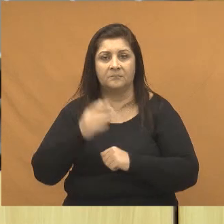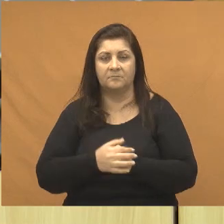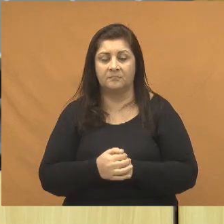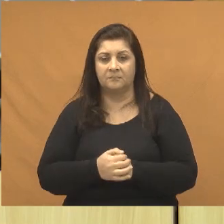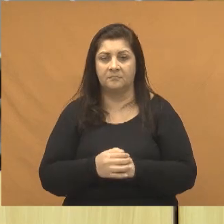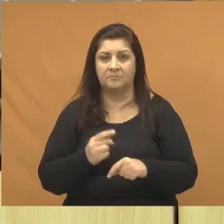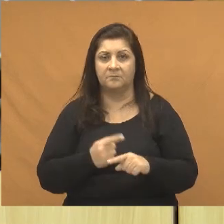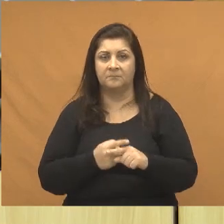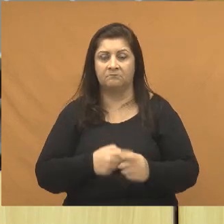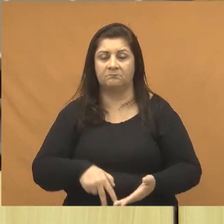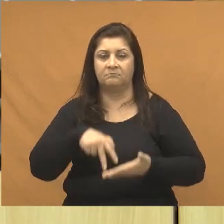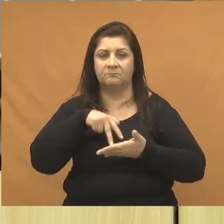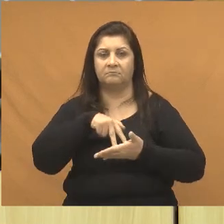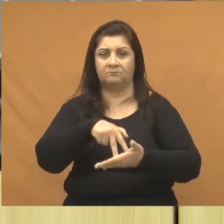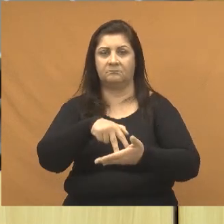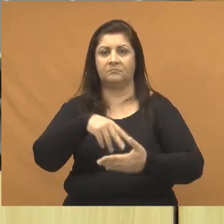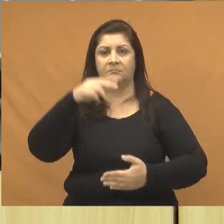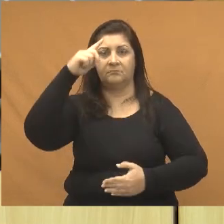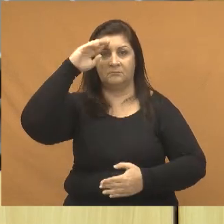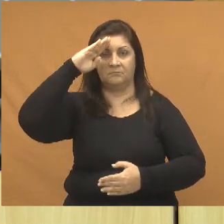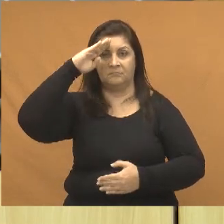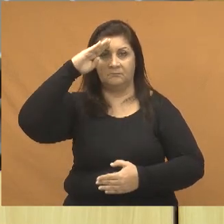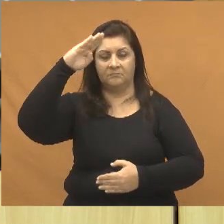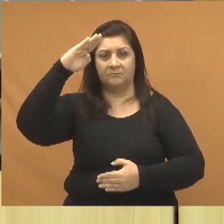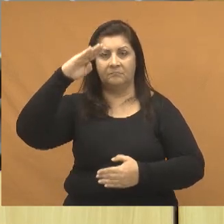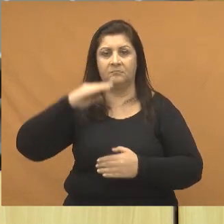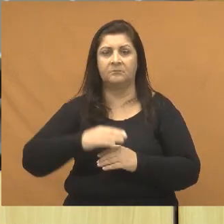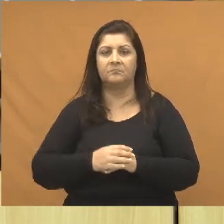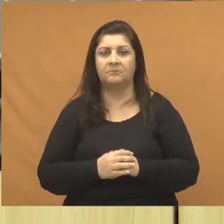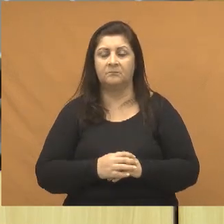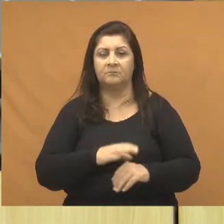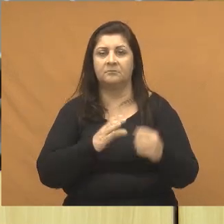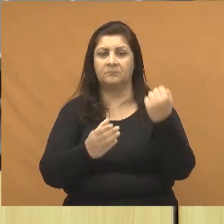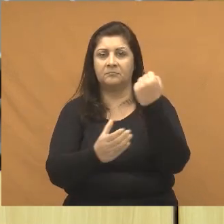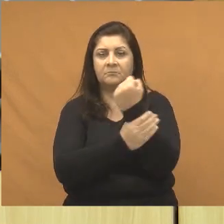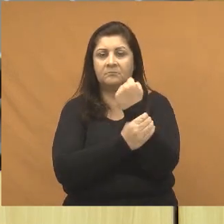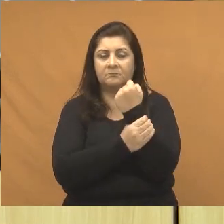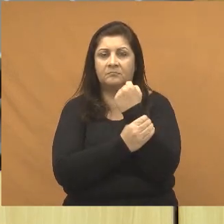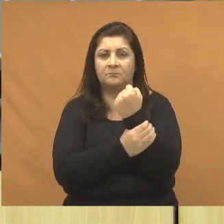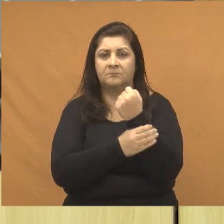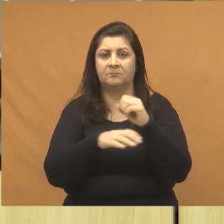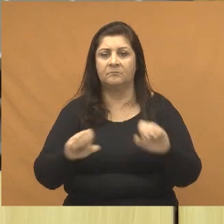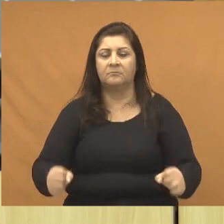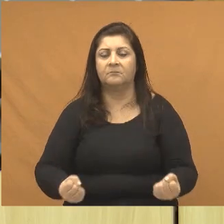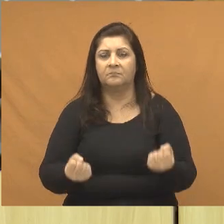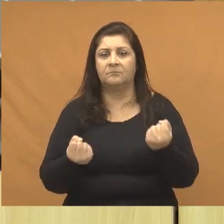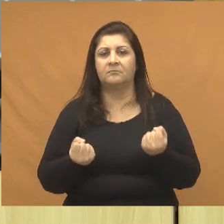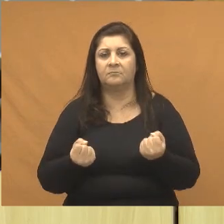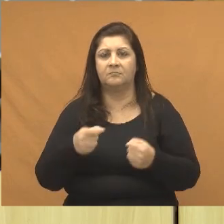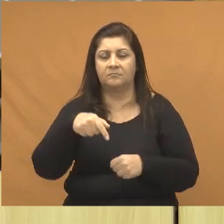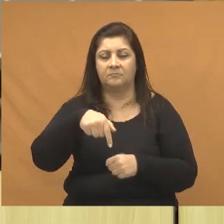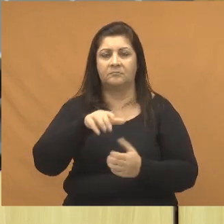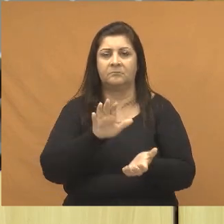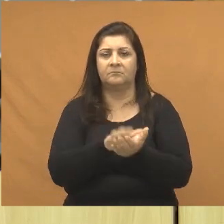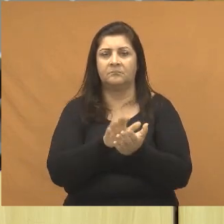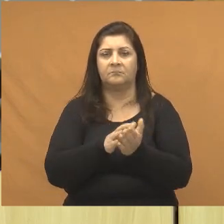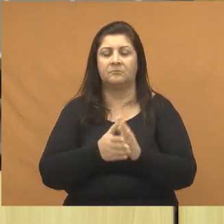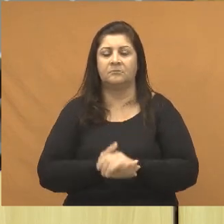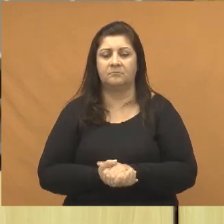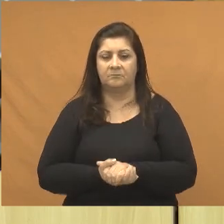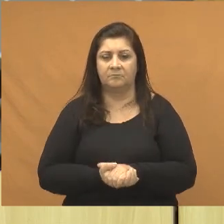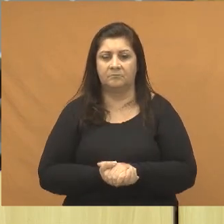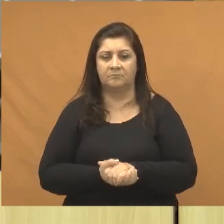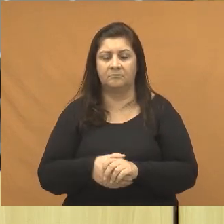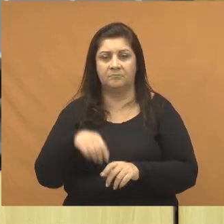sua posse no comando da Secretaria Municipal de Segurança e Defesa do Cidadão de Jacareí,